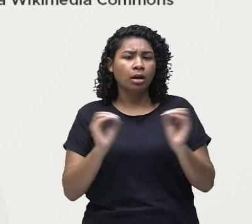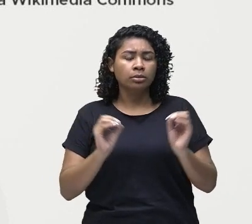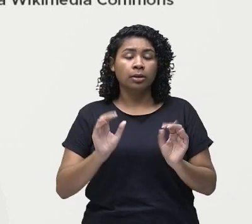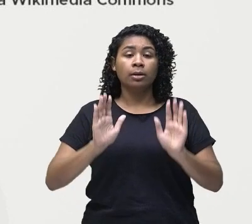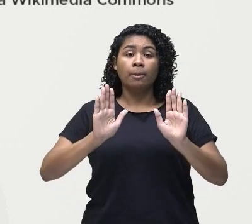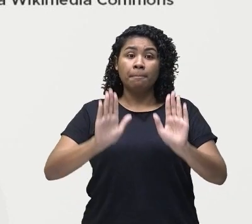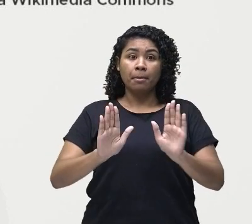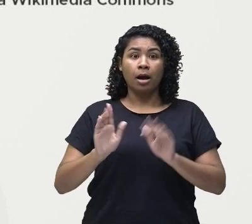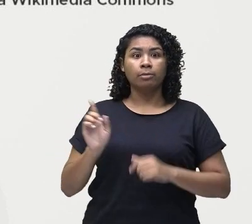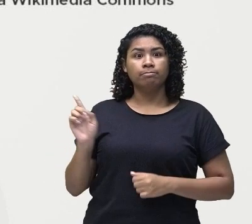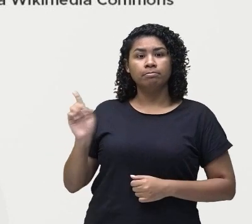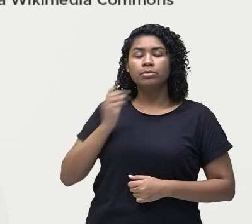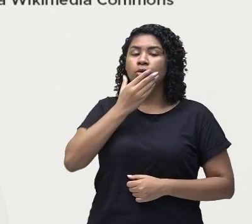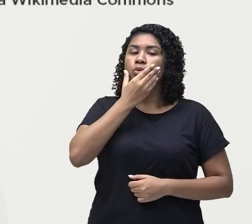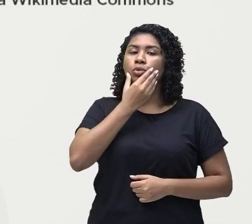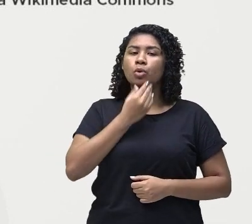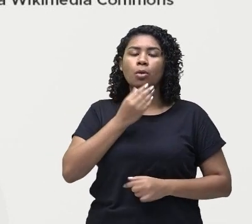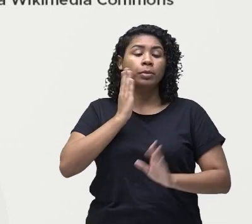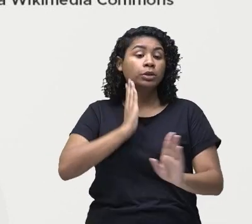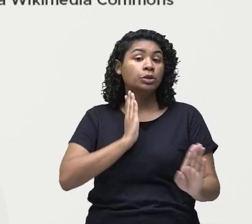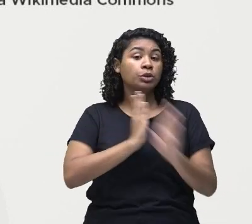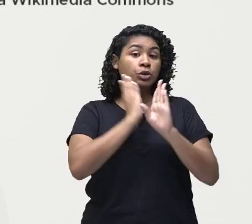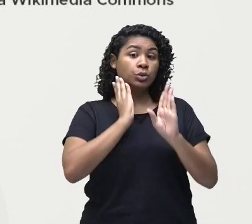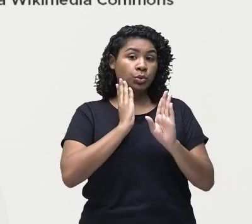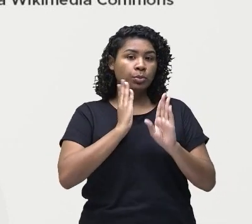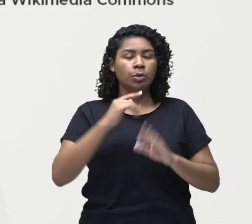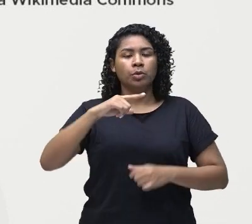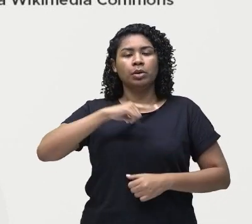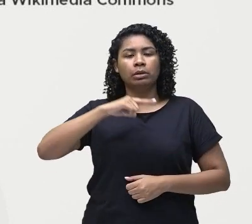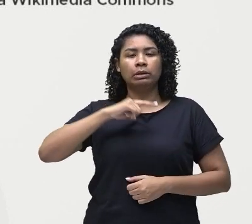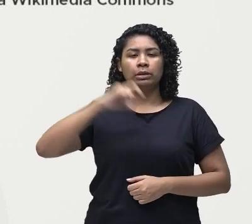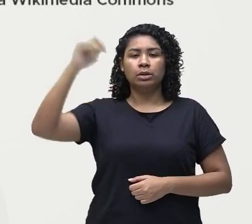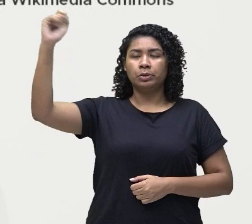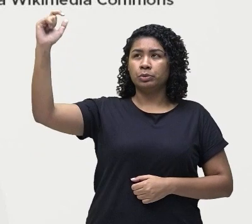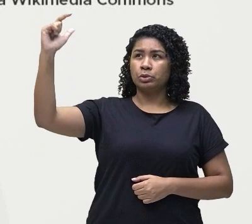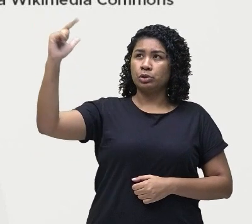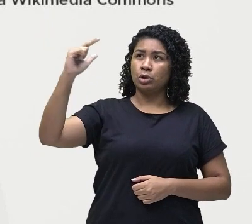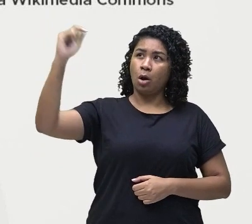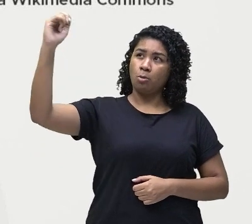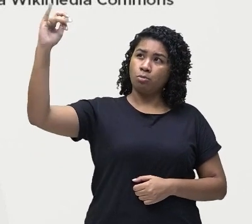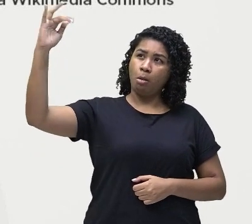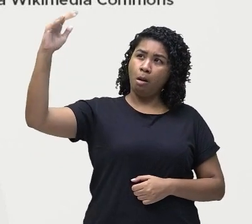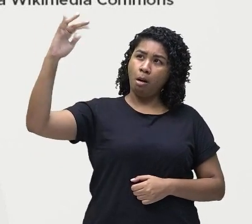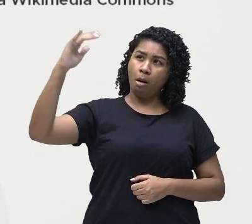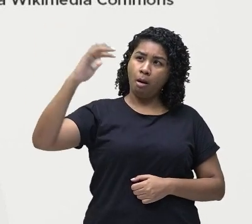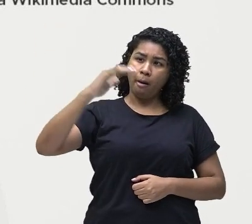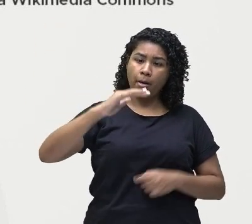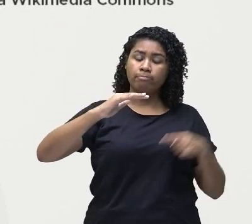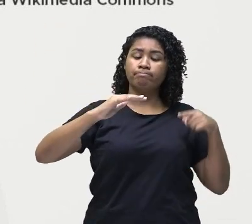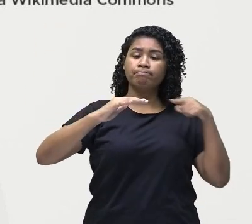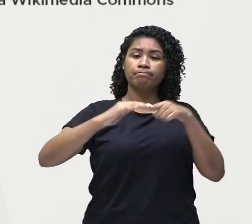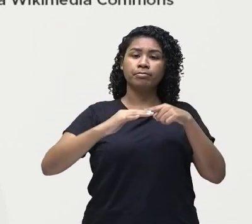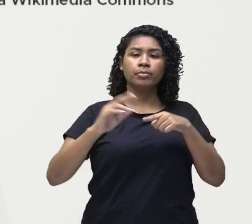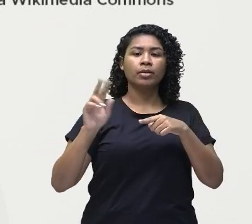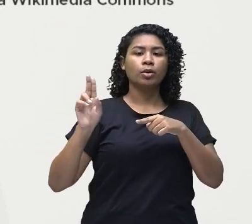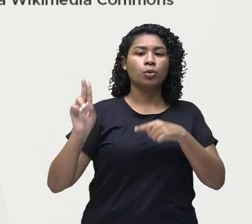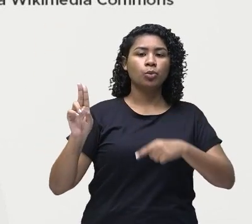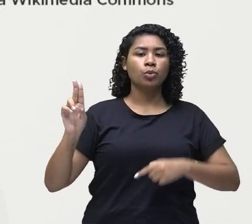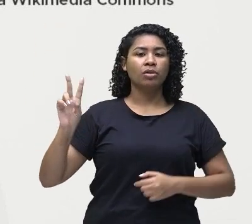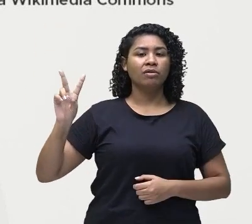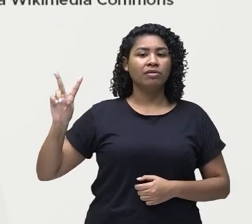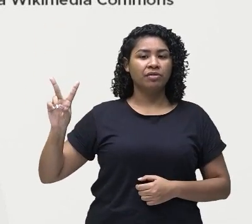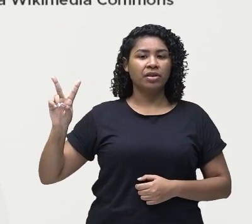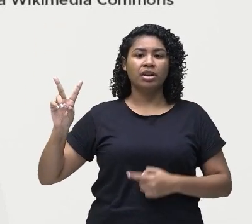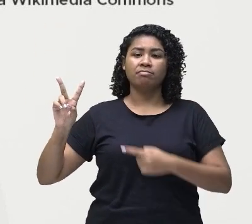que descobriu que os raios ultravioletas do Sol podem decompor